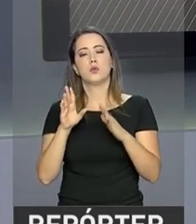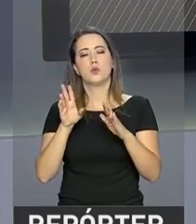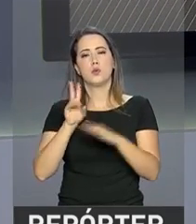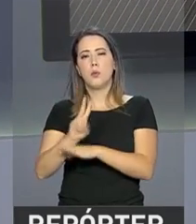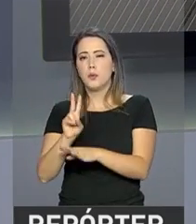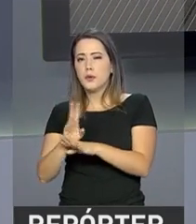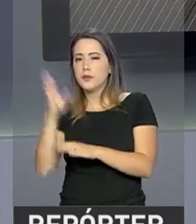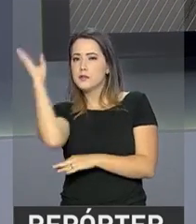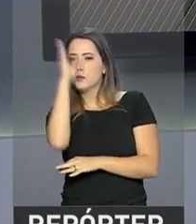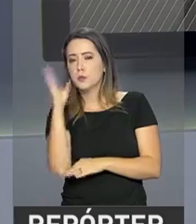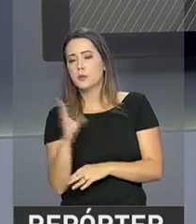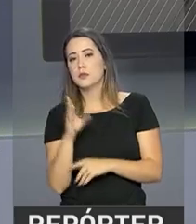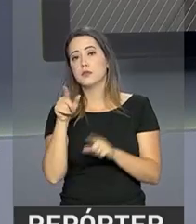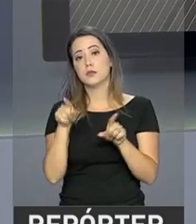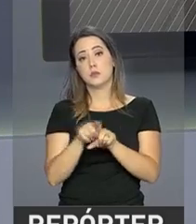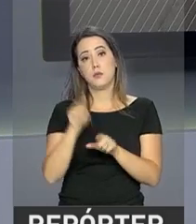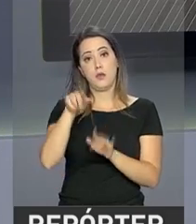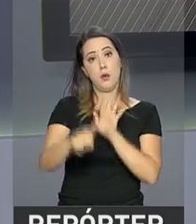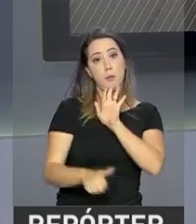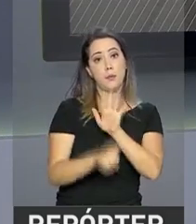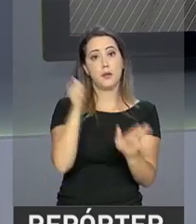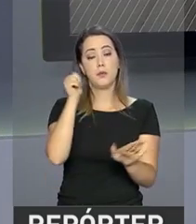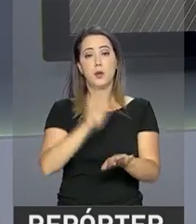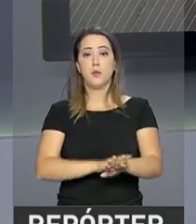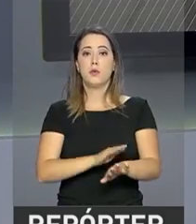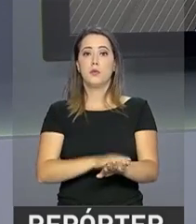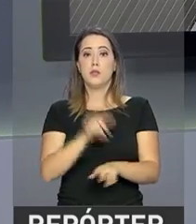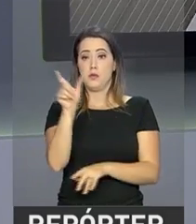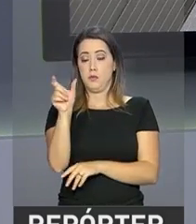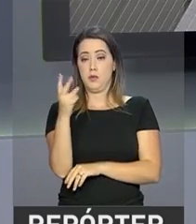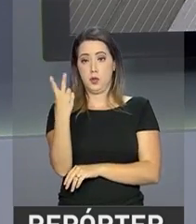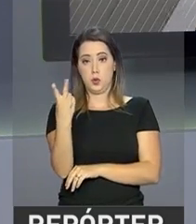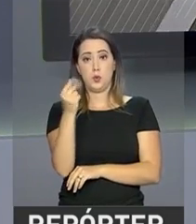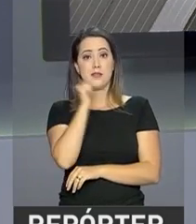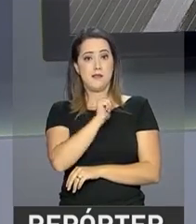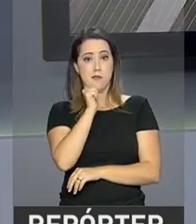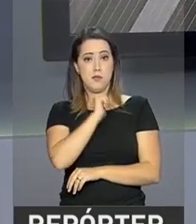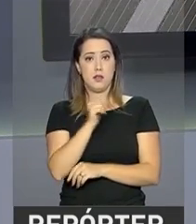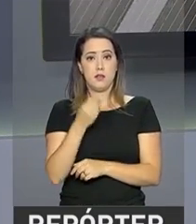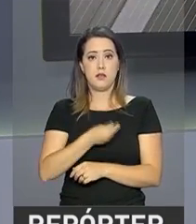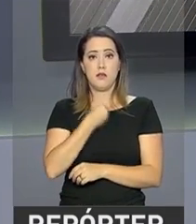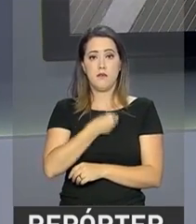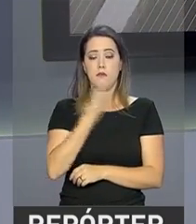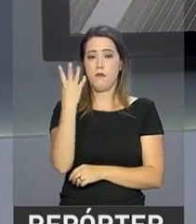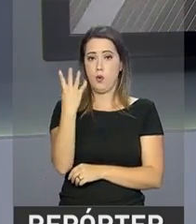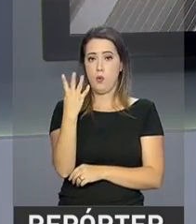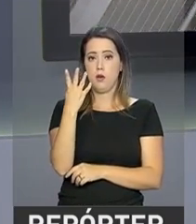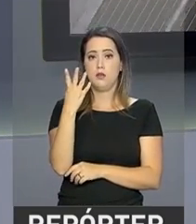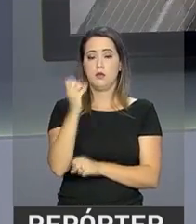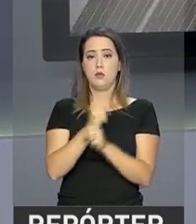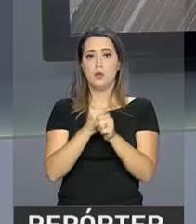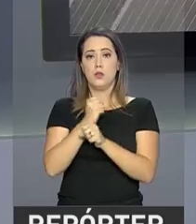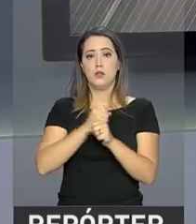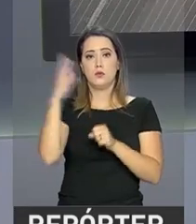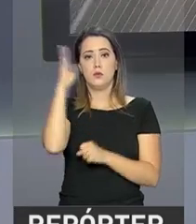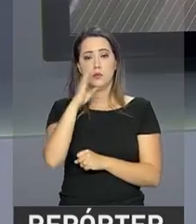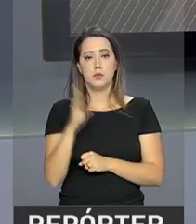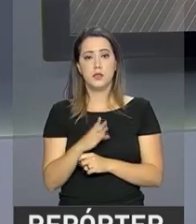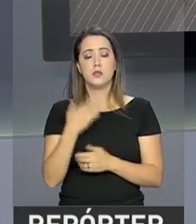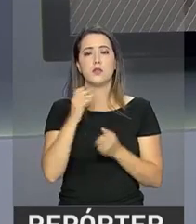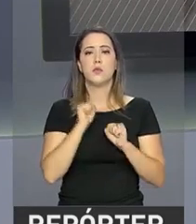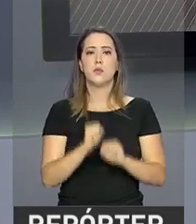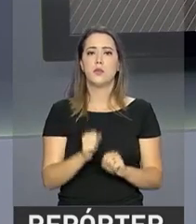ministério da justiça este é o primeiro passo para que as irmãs que moram há cerca de quatro anos no brasil como refugiados